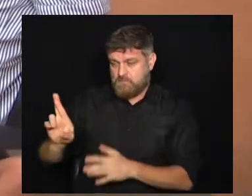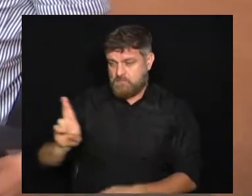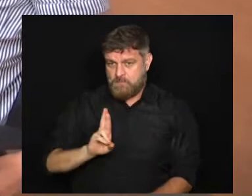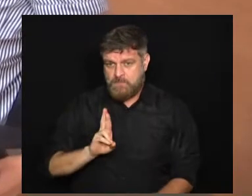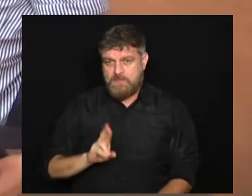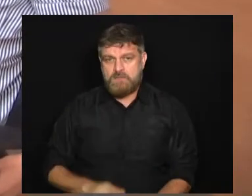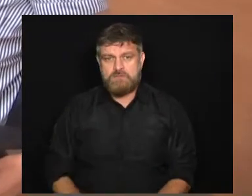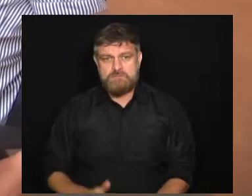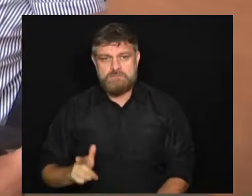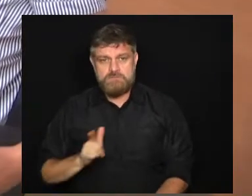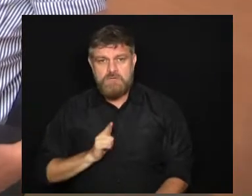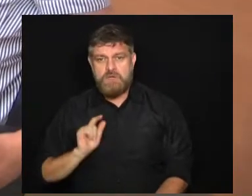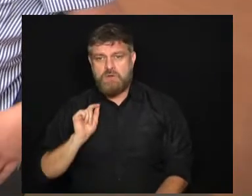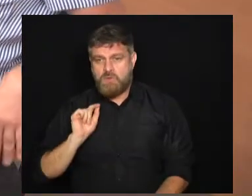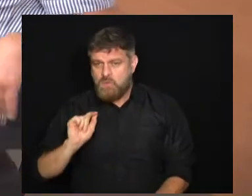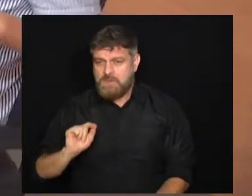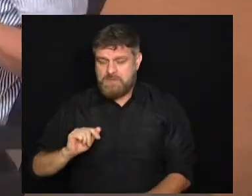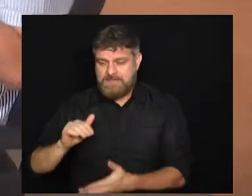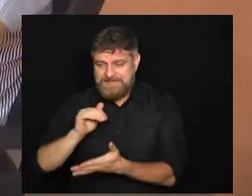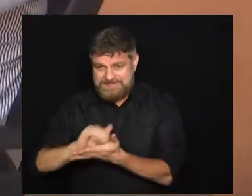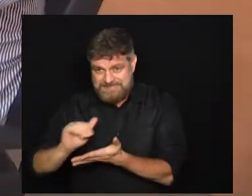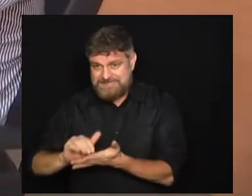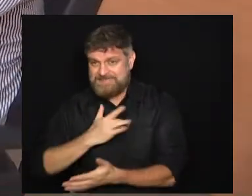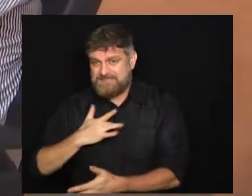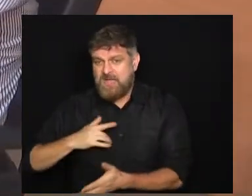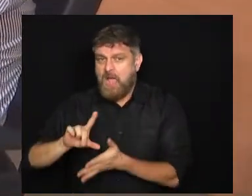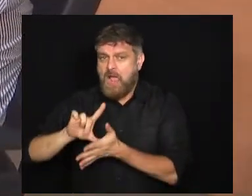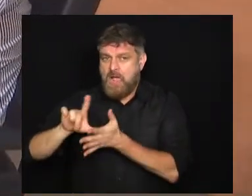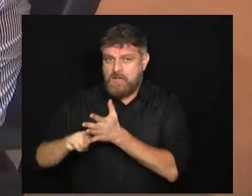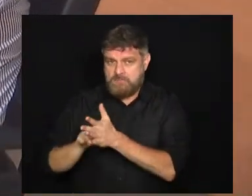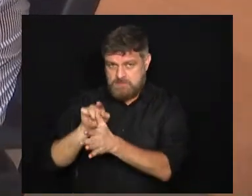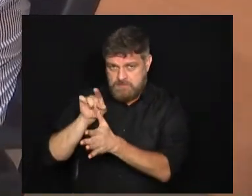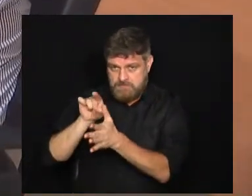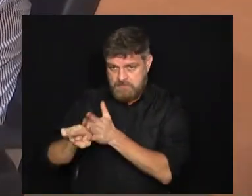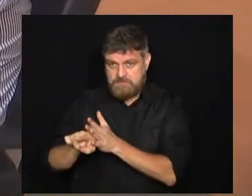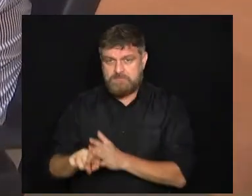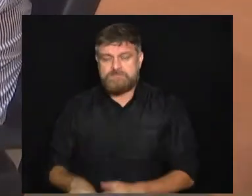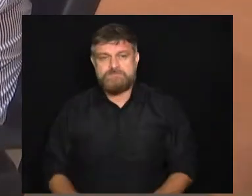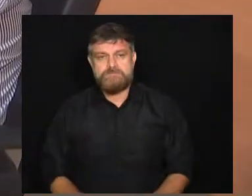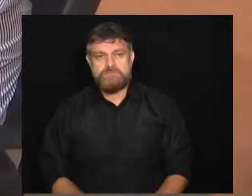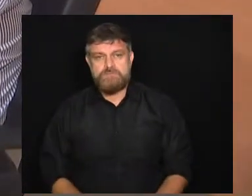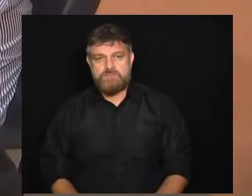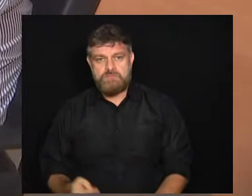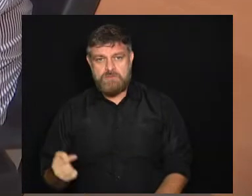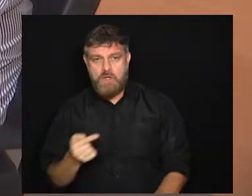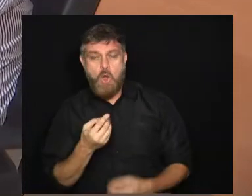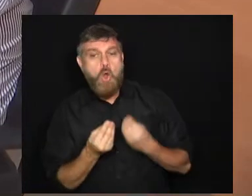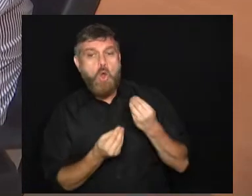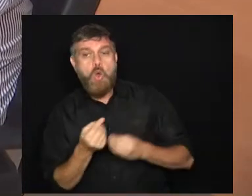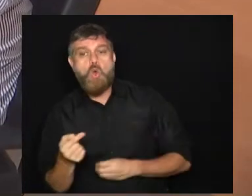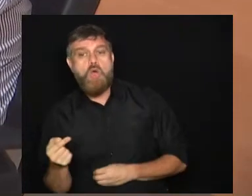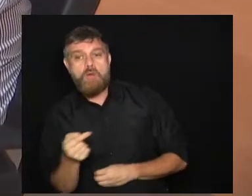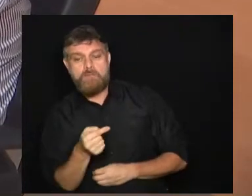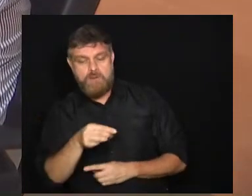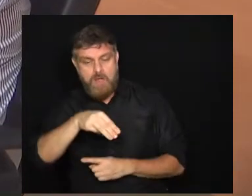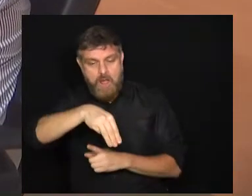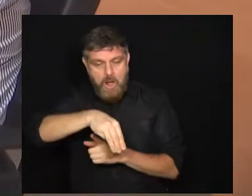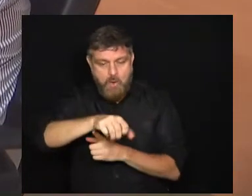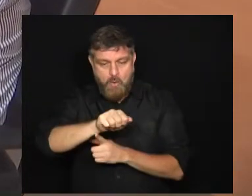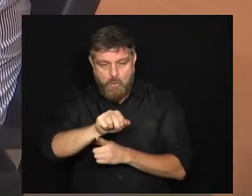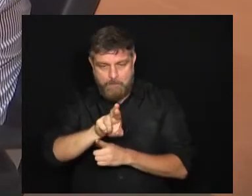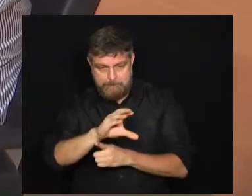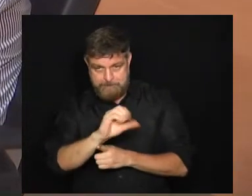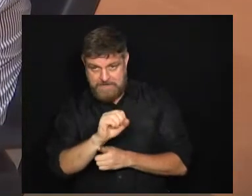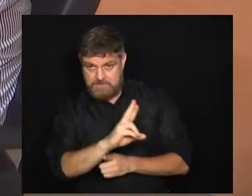questão dos fluxos, né, nos serviços. Acho que isso eu vou deixar para perguntar para o Marcos, então, né, a respeito de como é que está sendo a preparação, especialmente